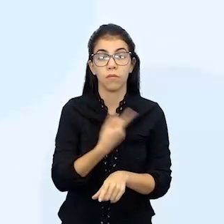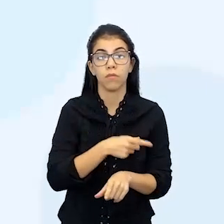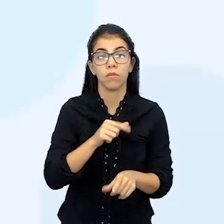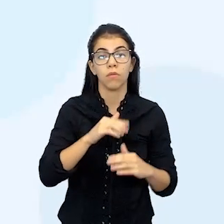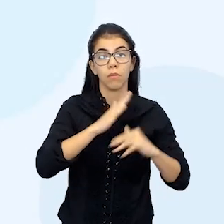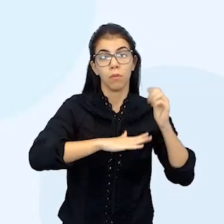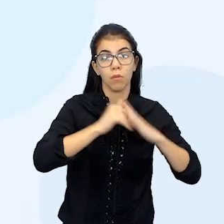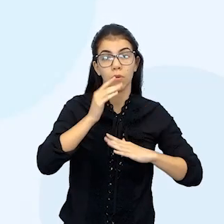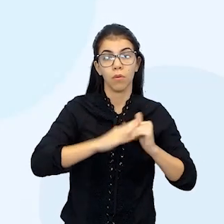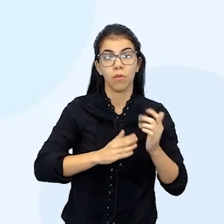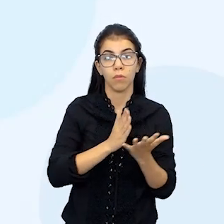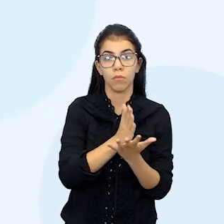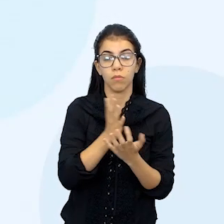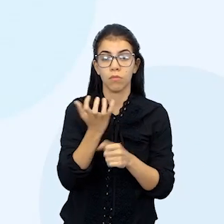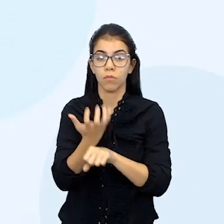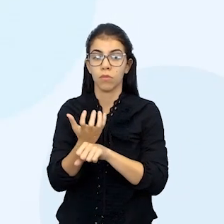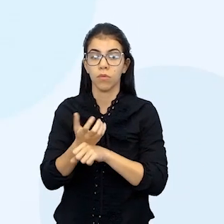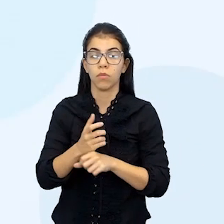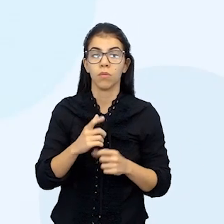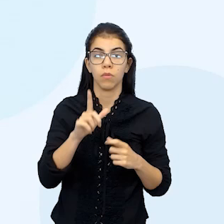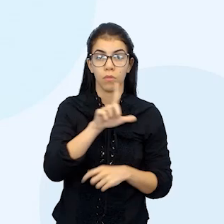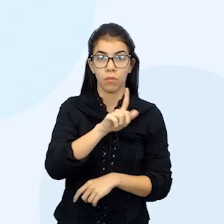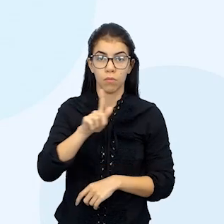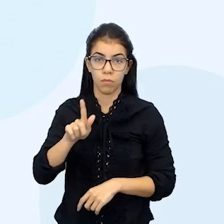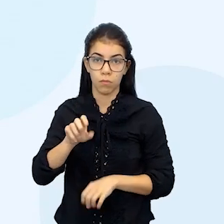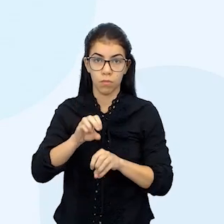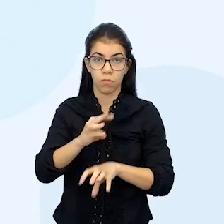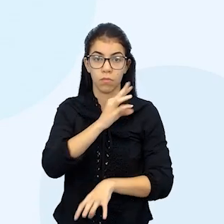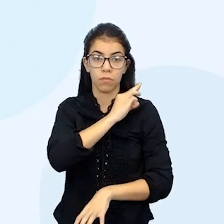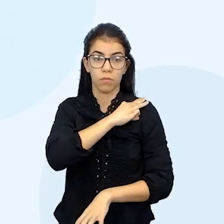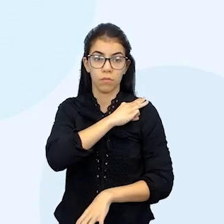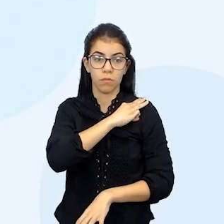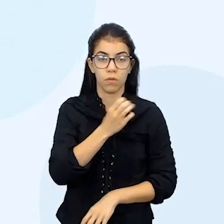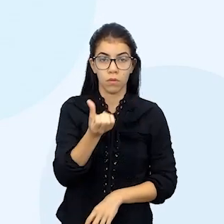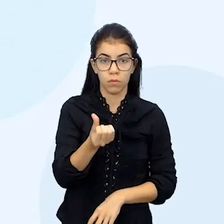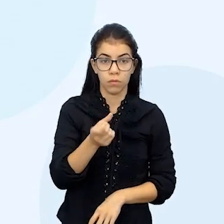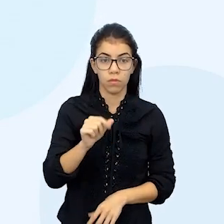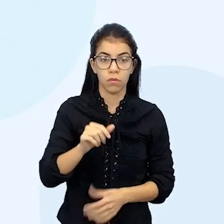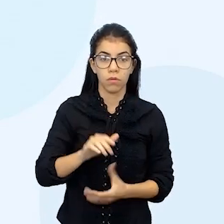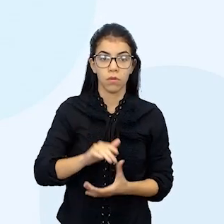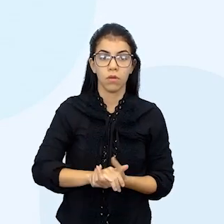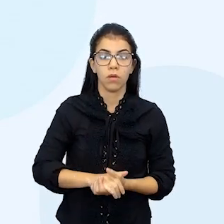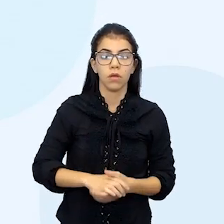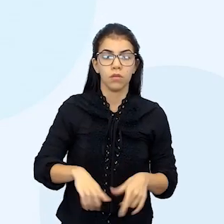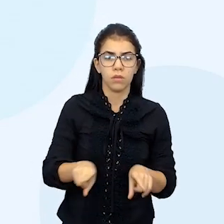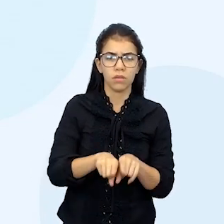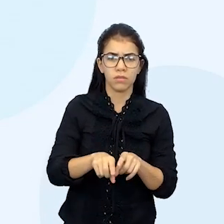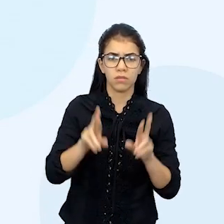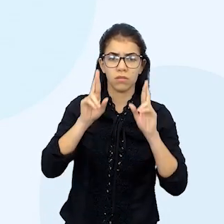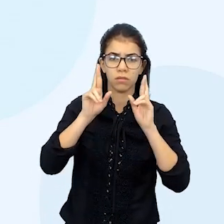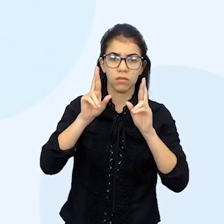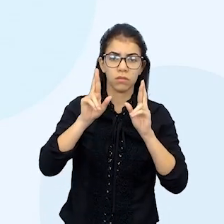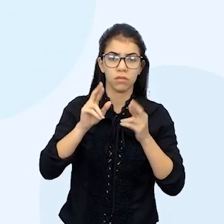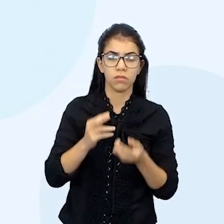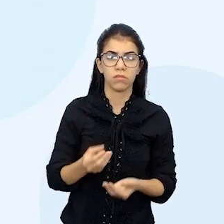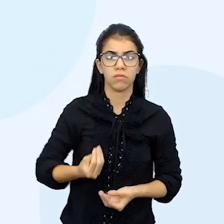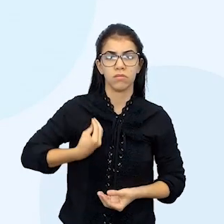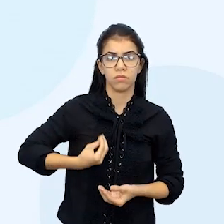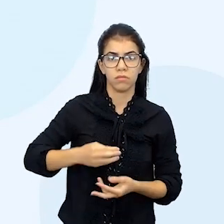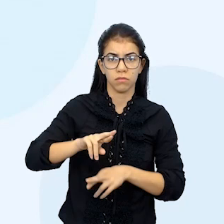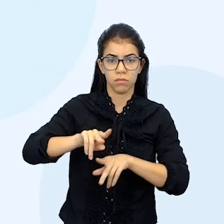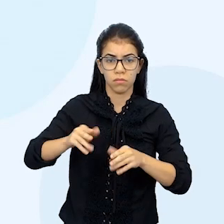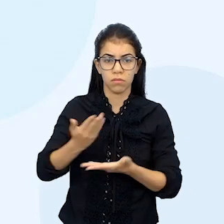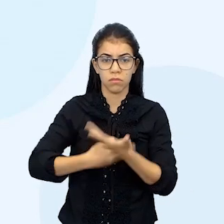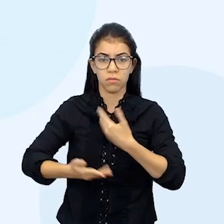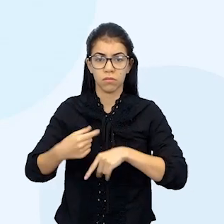com as competências de linguagens, né, do ensino médio competência 6, que é valorizar a diversidade de saberes e vivências culturais e